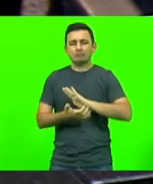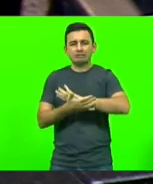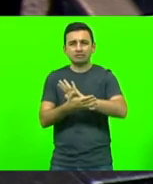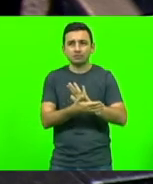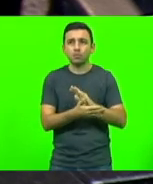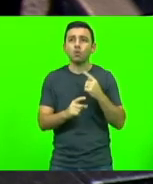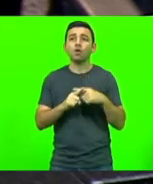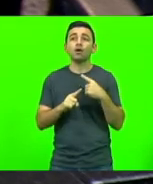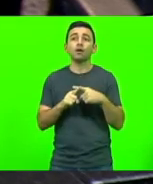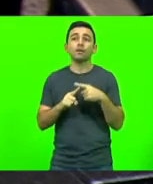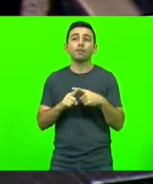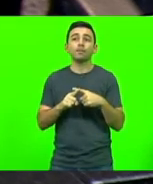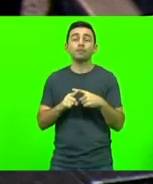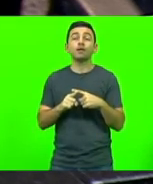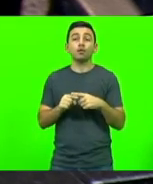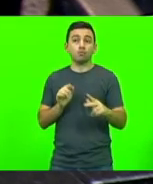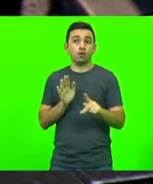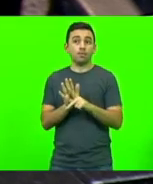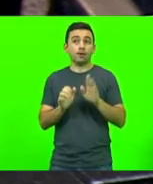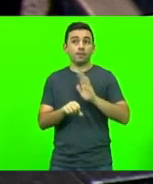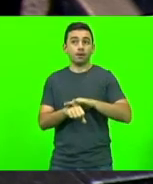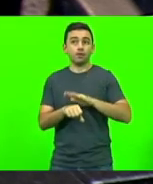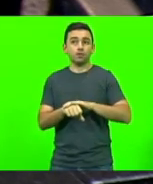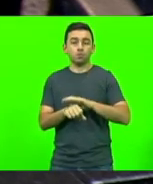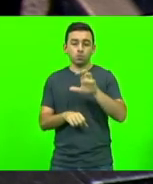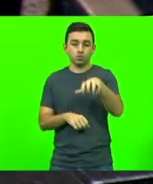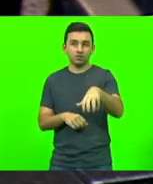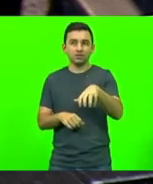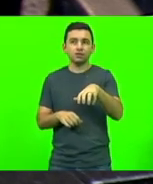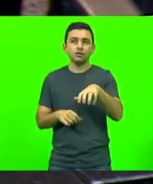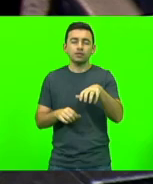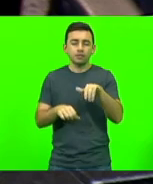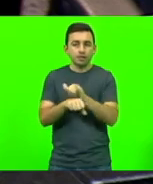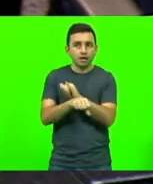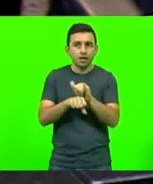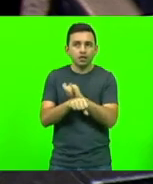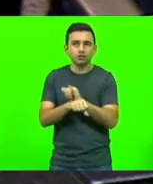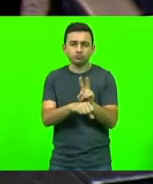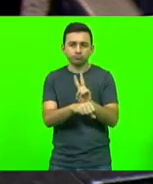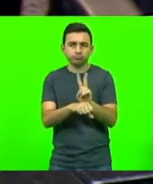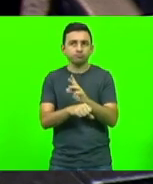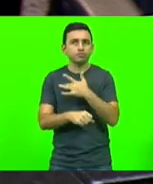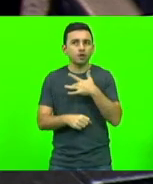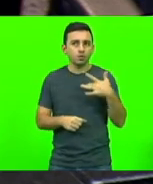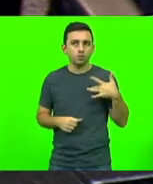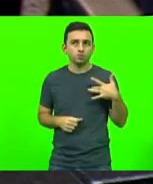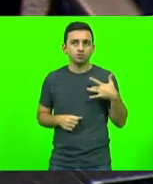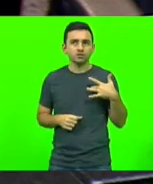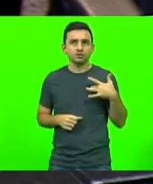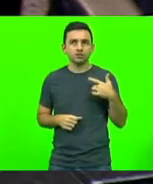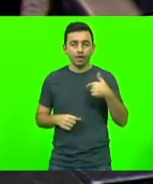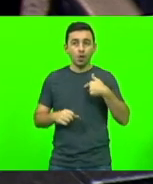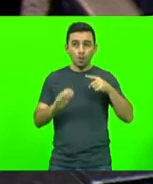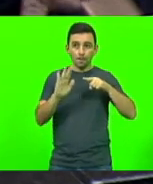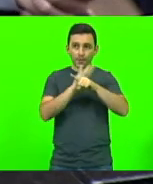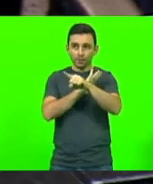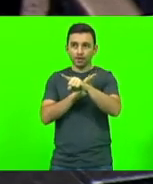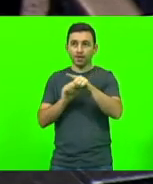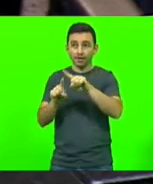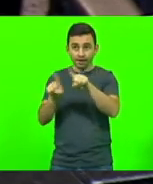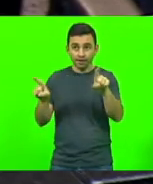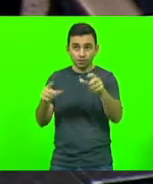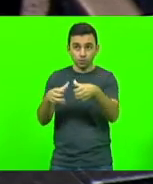porque até o próprio Centro de Informações Estratégicas de Vigilância em Saúde, quando eu questionei esse